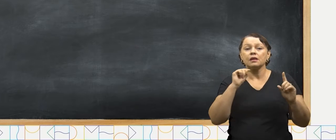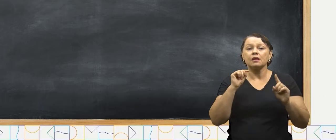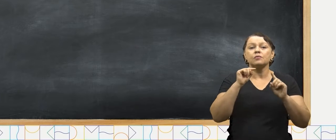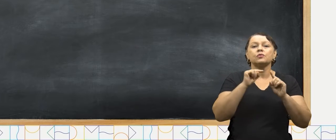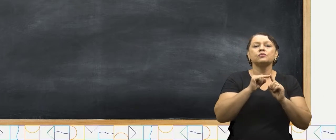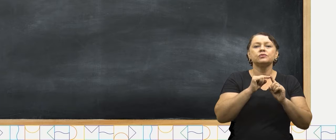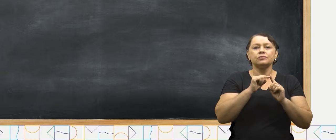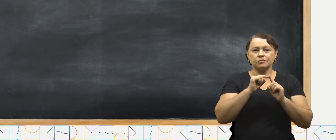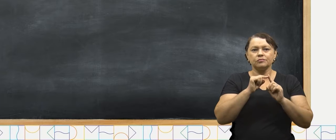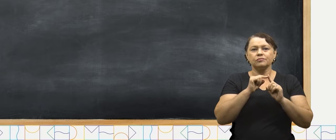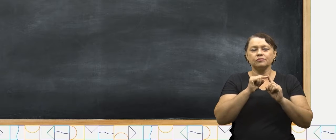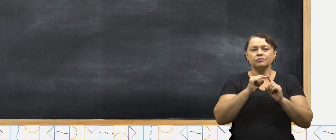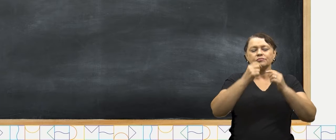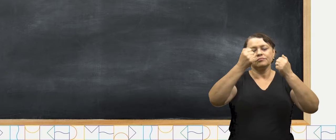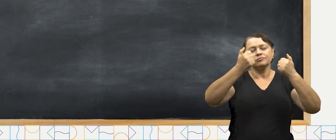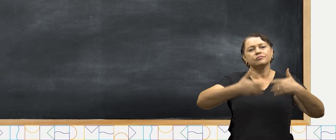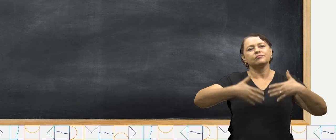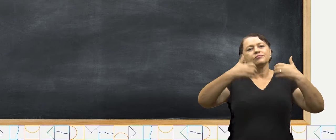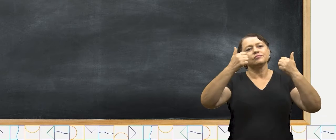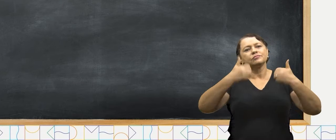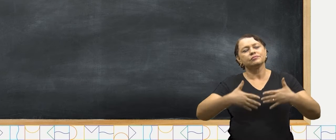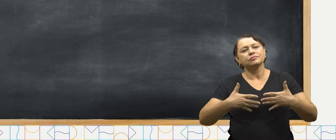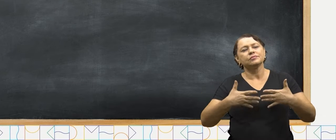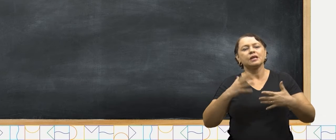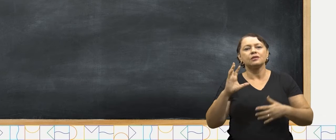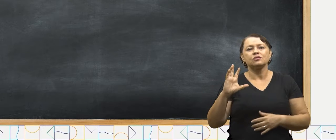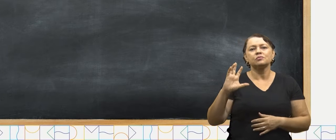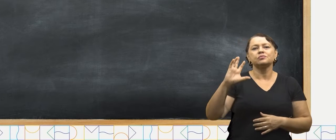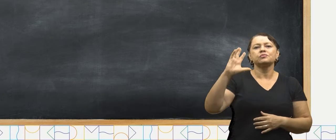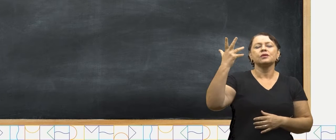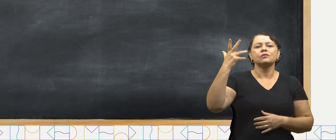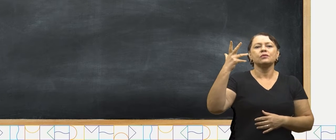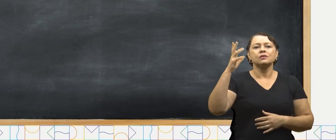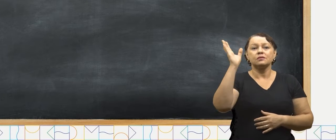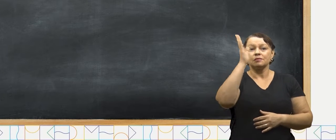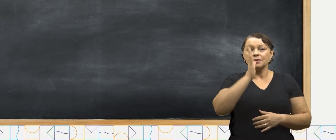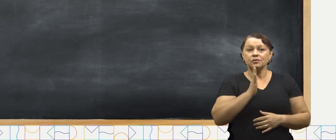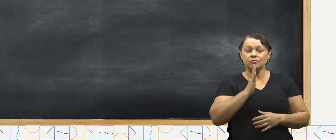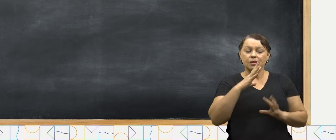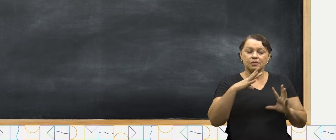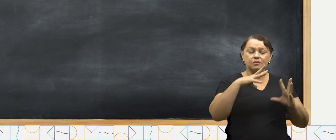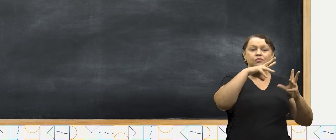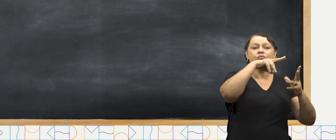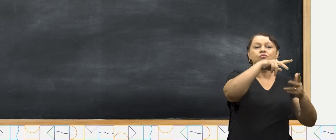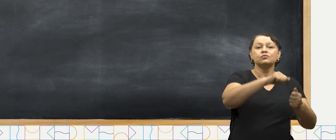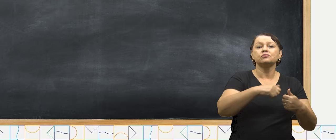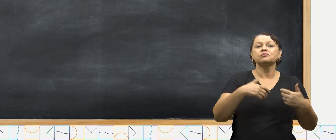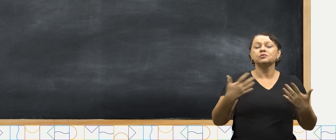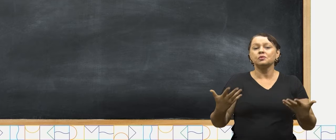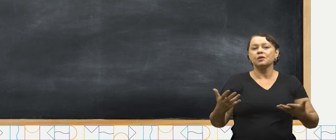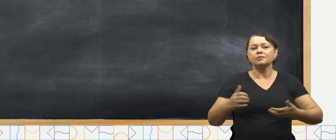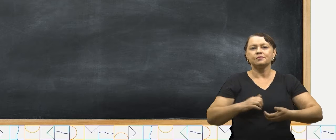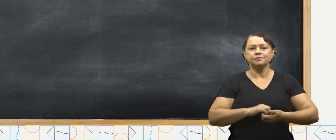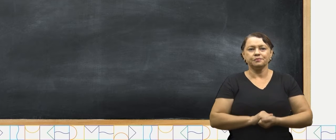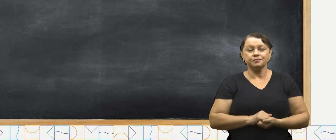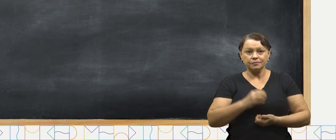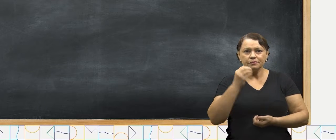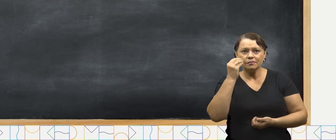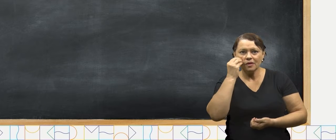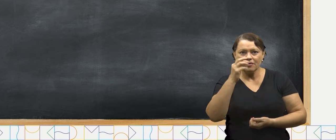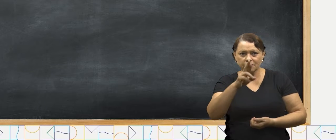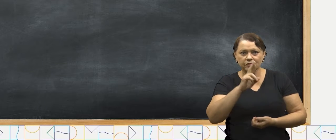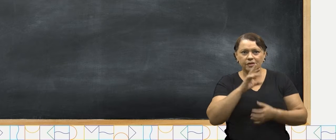tem por objetivo contar sobre acontecimentos ocorridos no Brasil e no mundo?